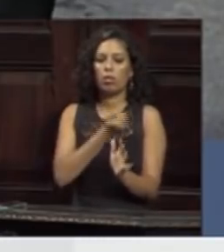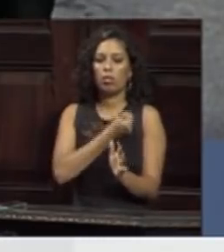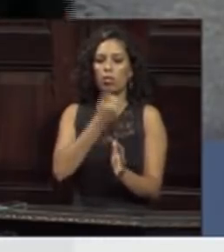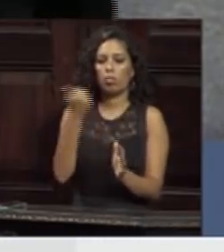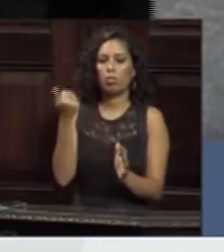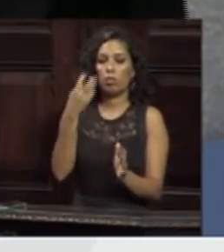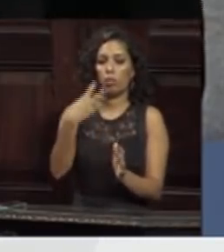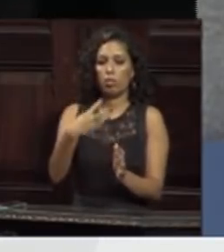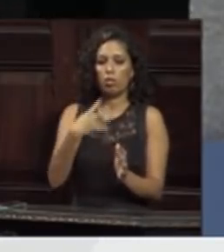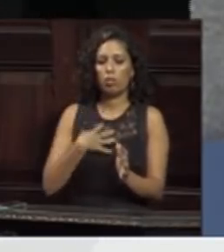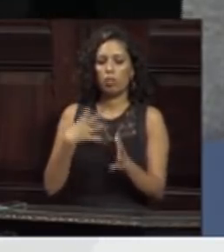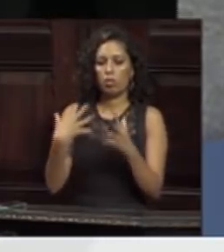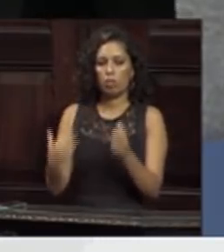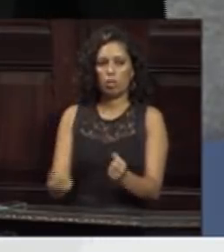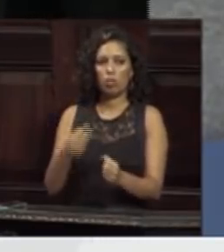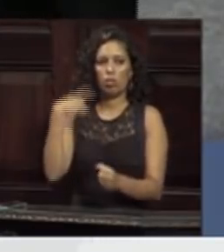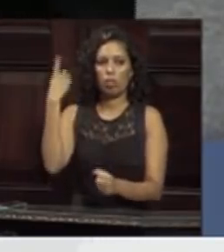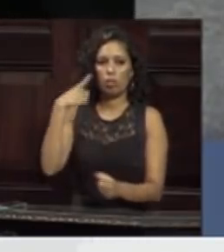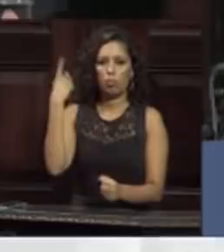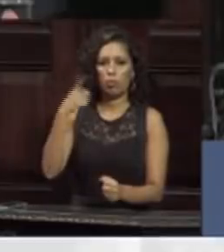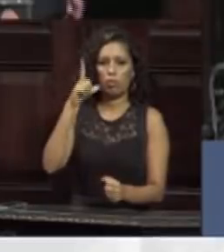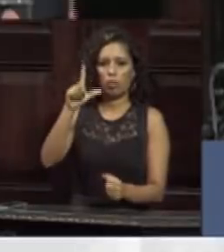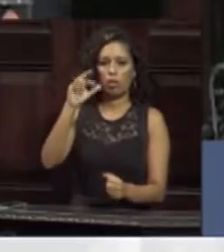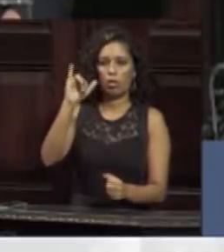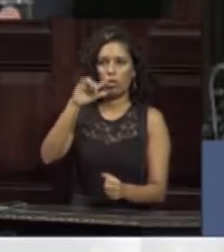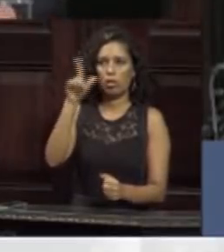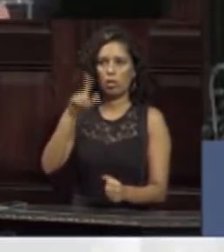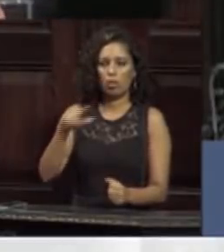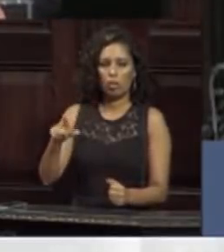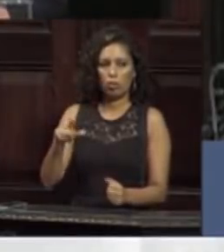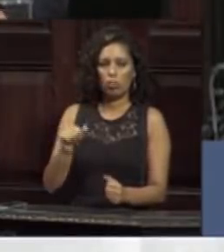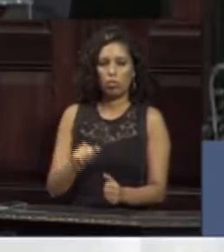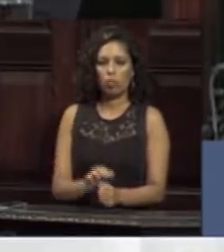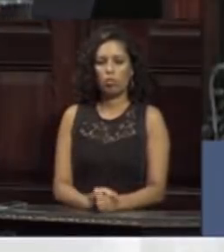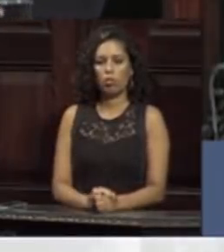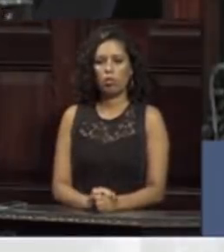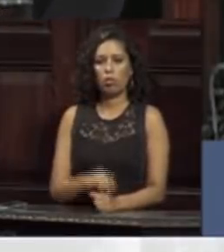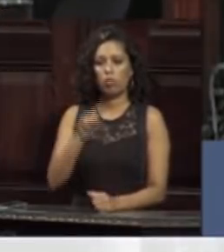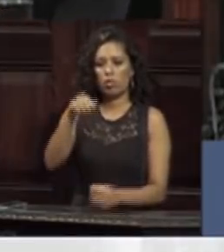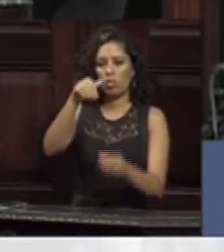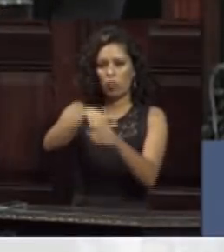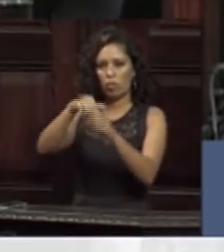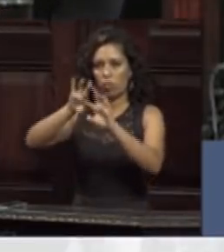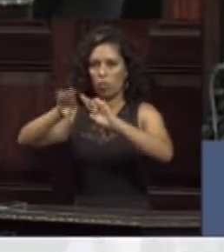na... Deputado Luiz, Vossa Excelência vai manter o voto divergente?